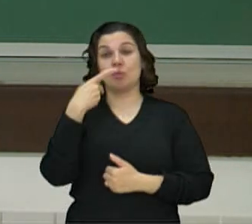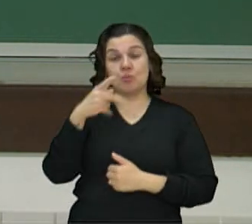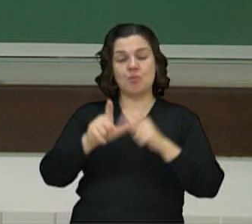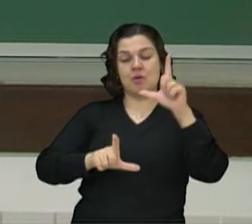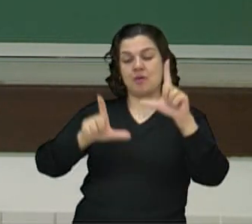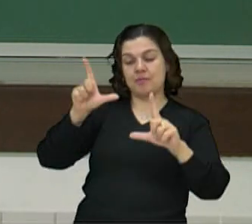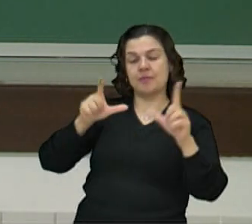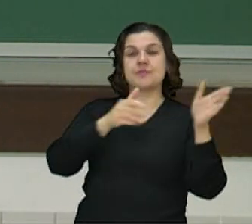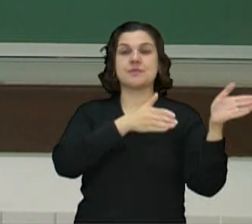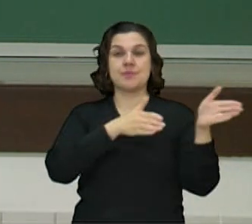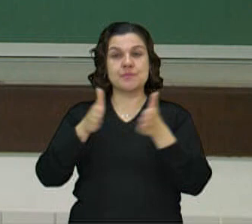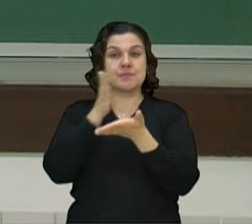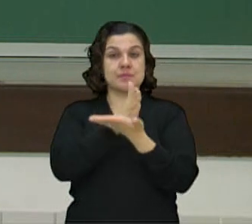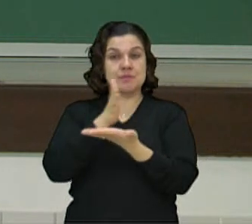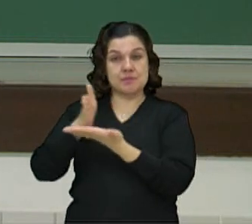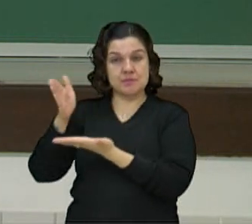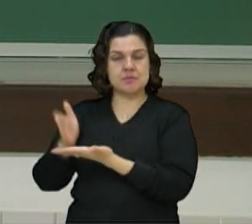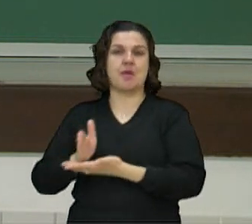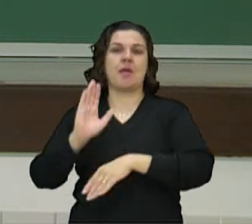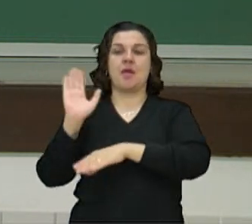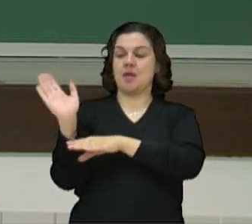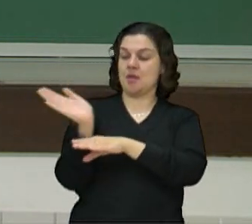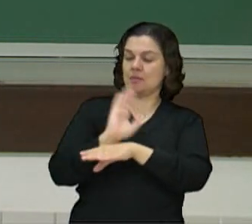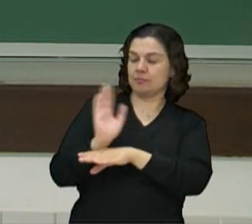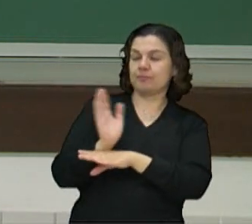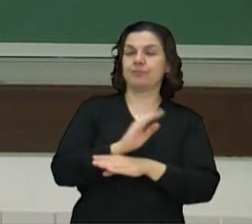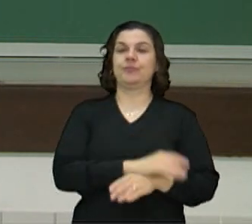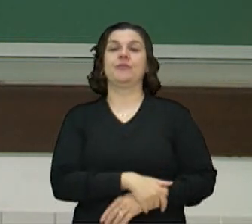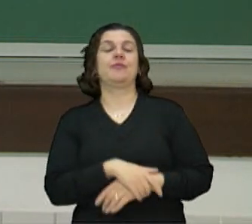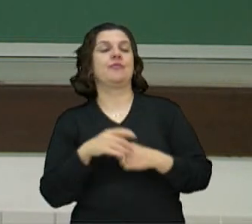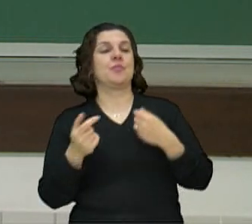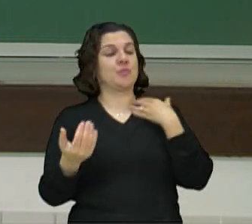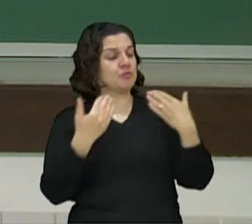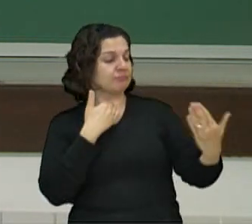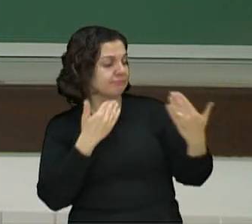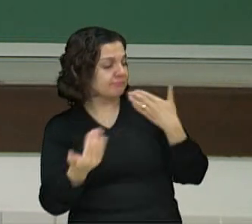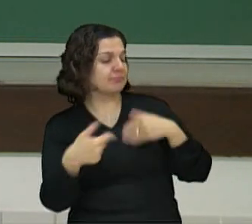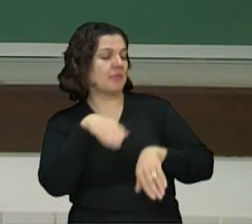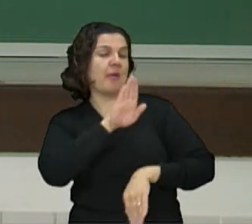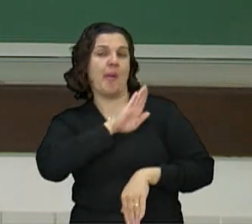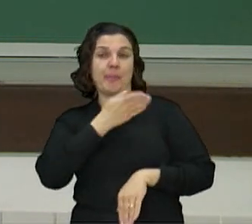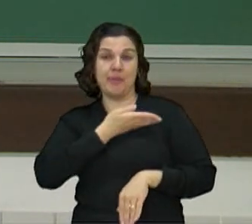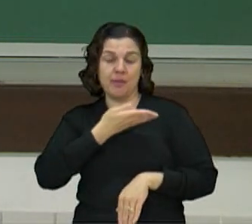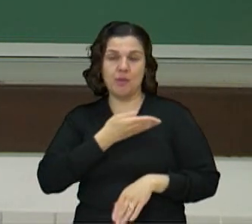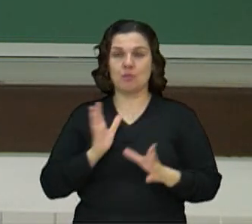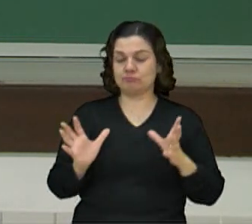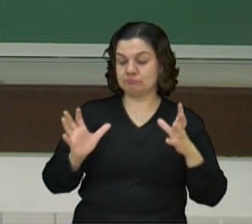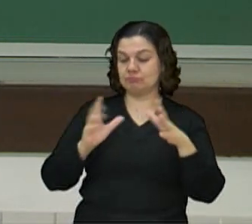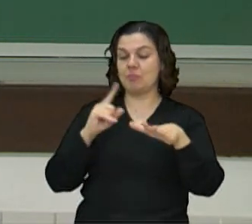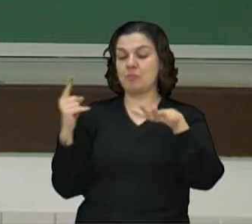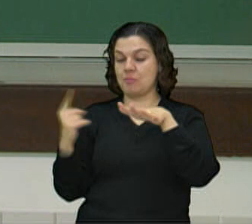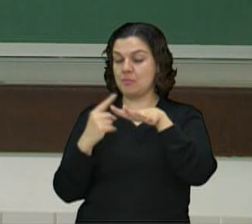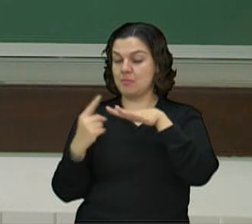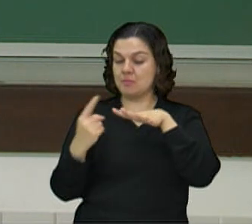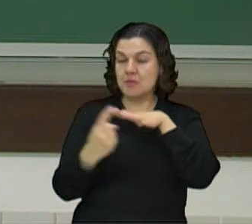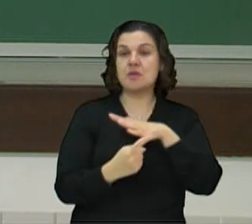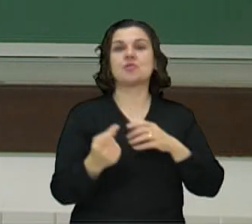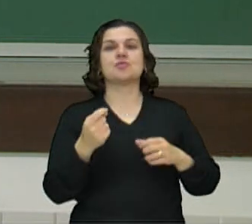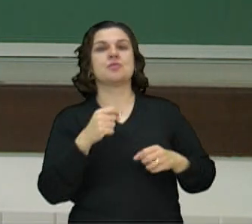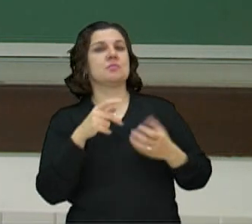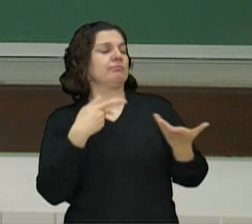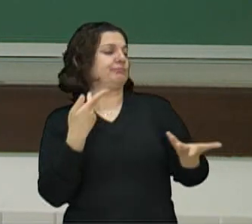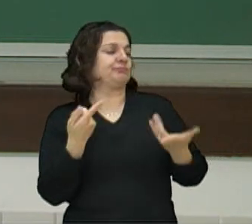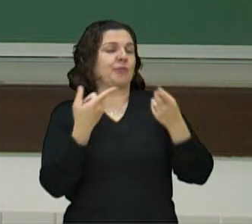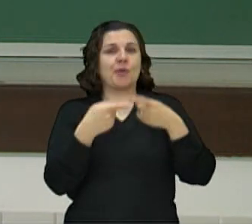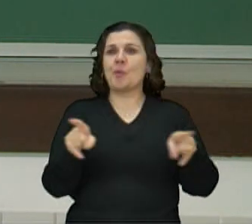TV, seriados, filmes, no jeito de falar com seus amigos, nas redes sociais, nas músicas. Você